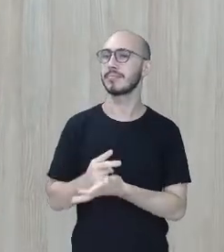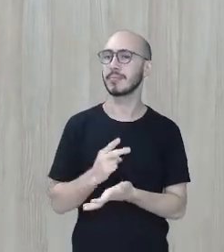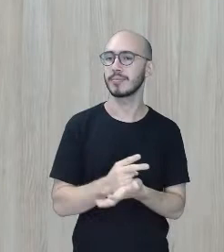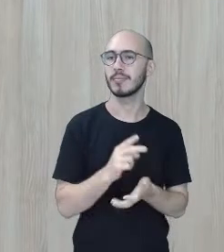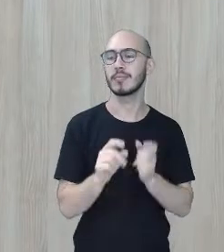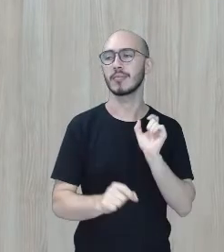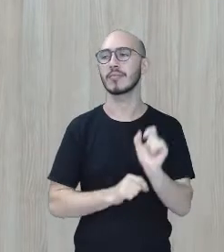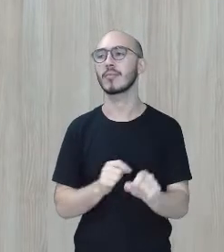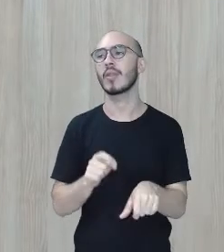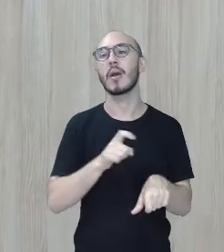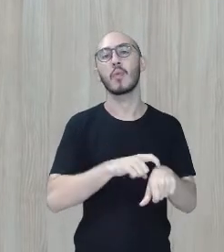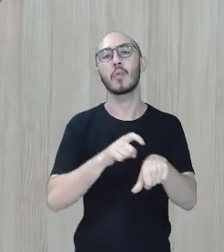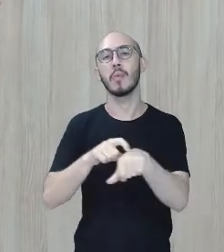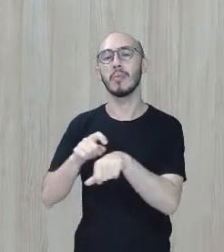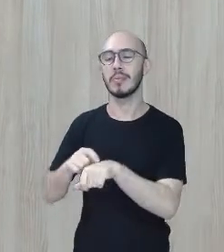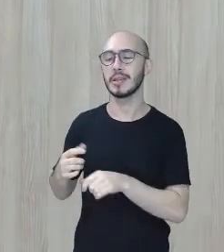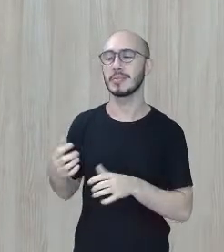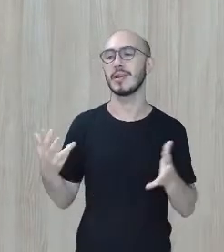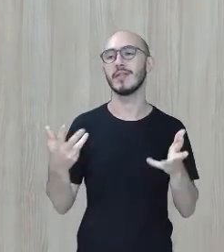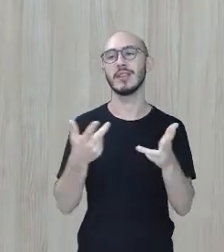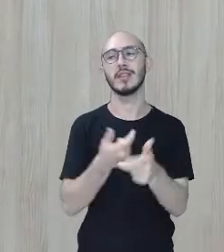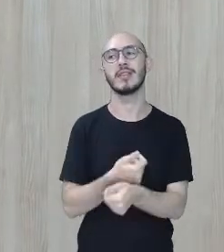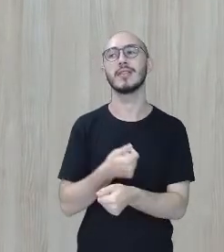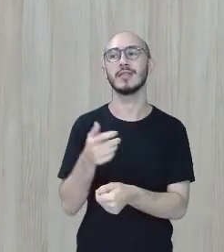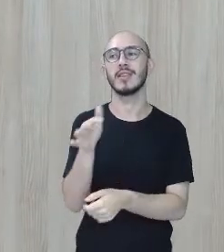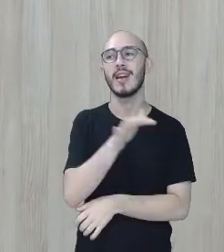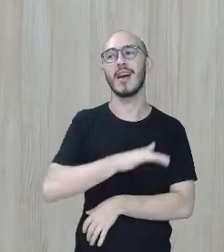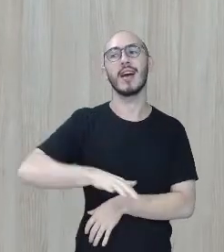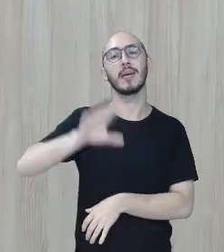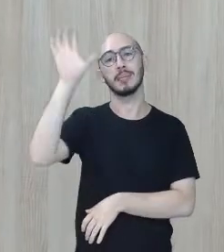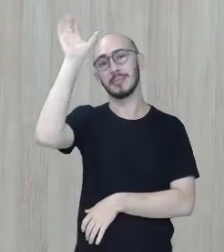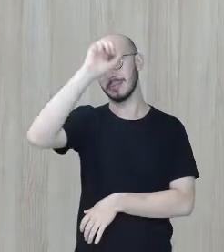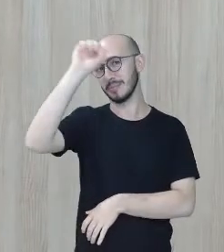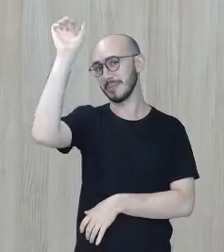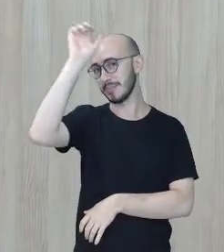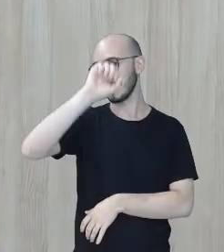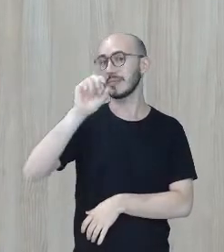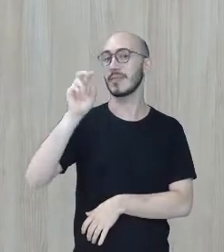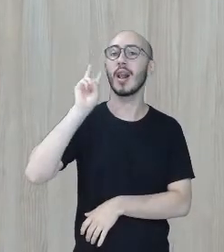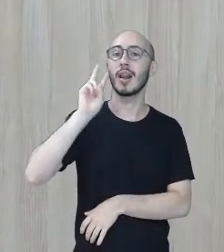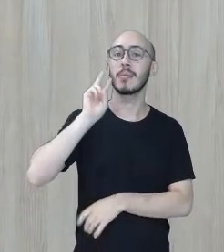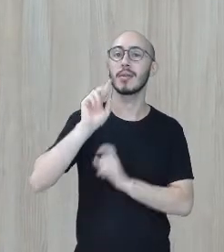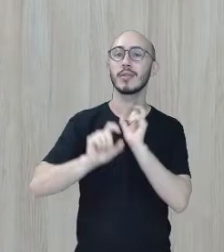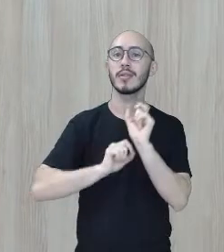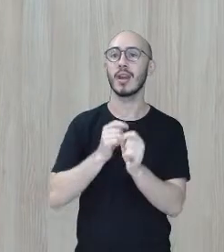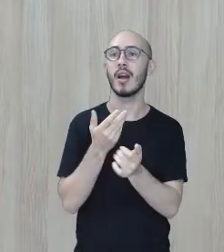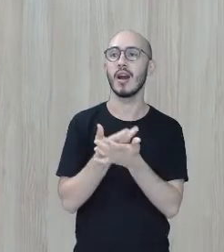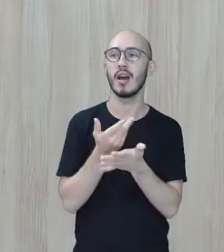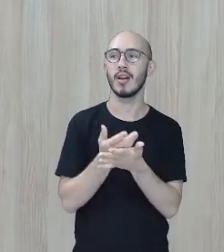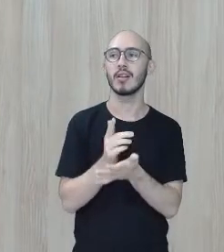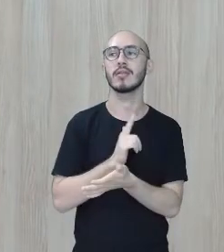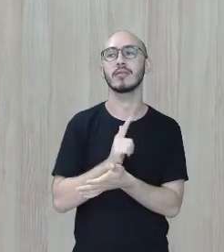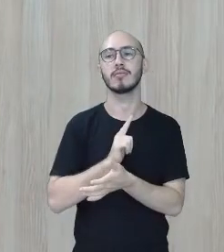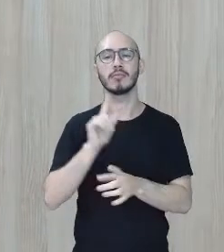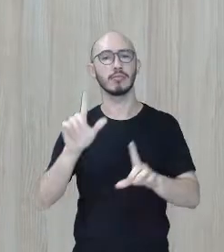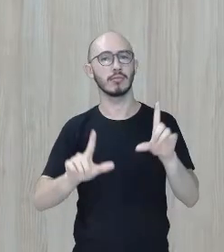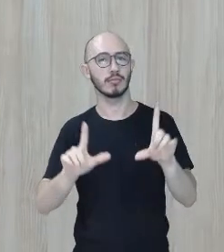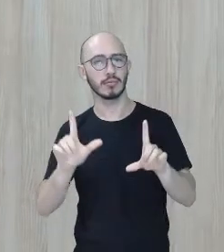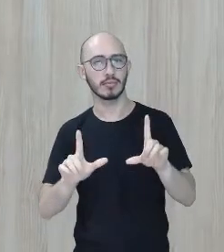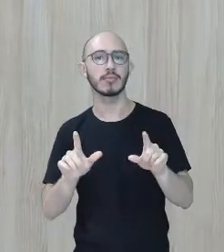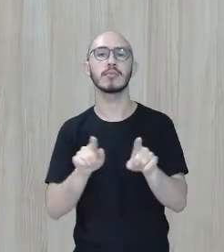passar momentos maravilhosos, né, nesse mundo da aprendizagem. Lembrando que nossas aulas são na